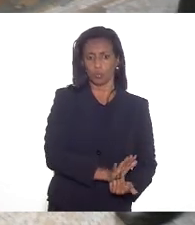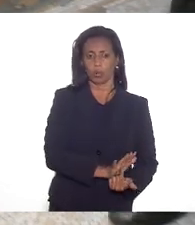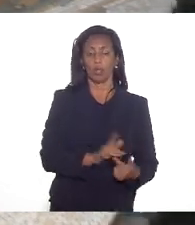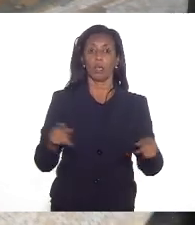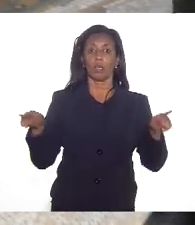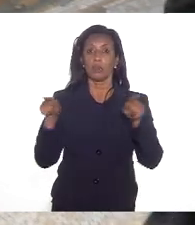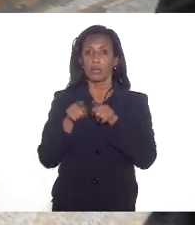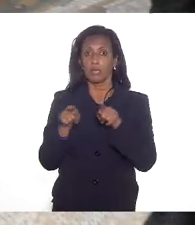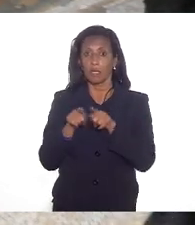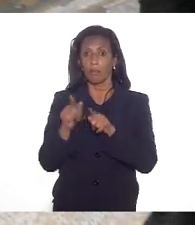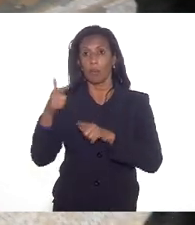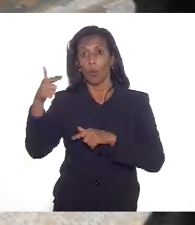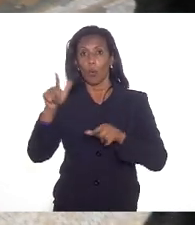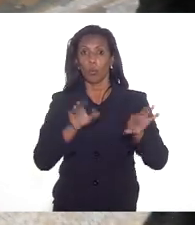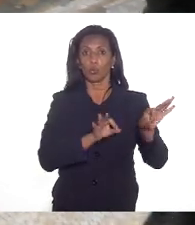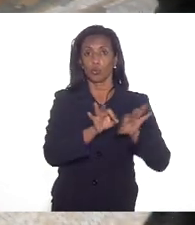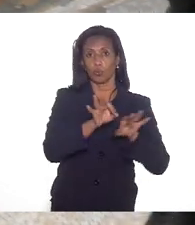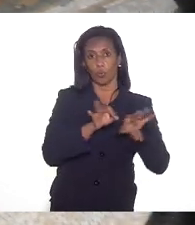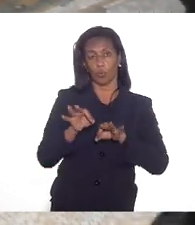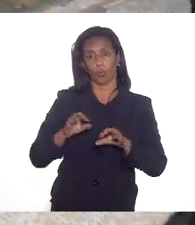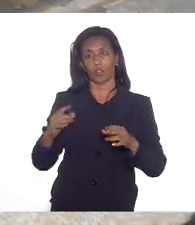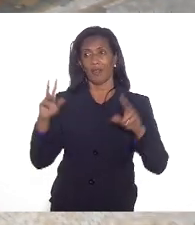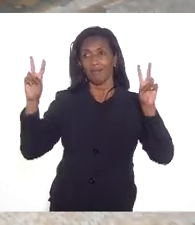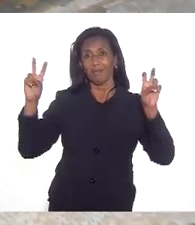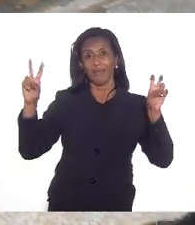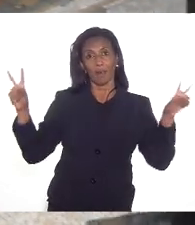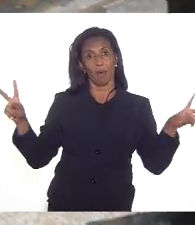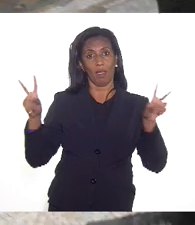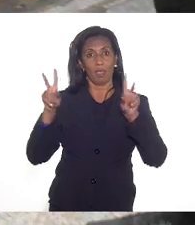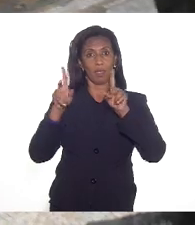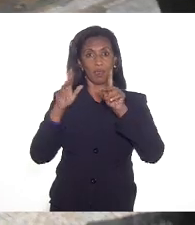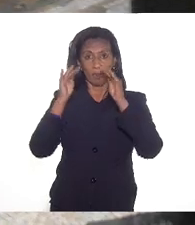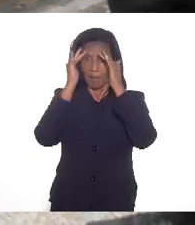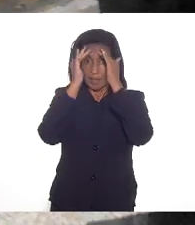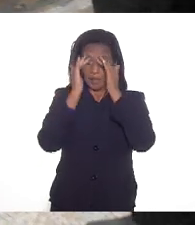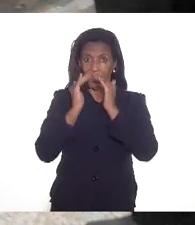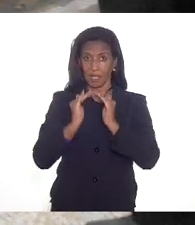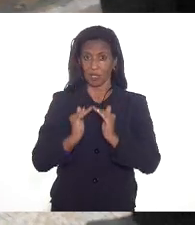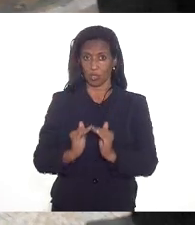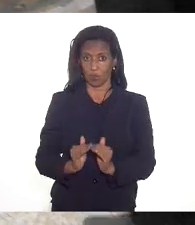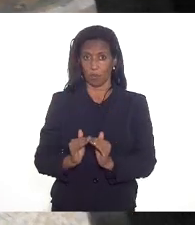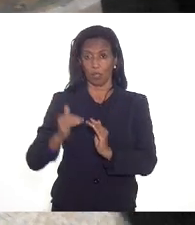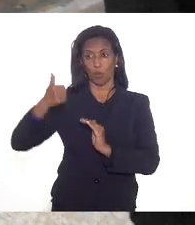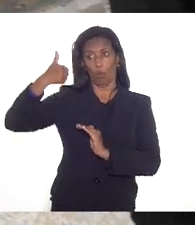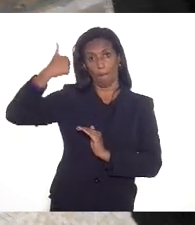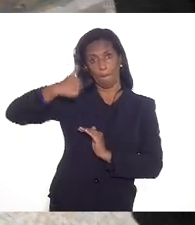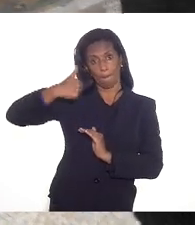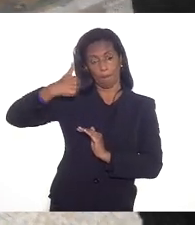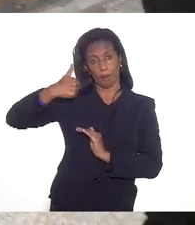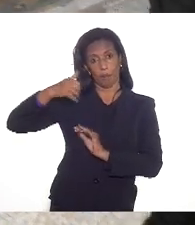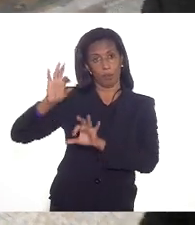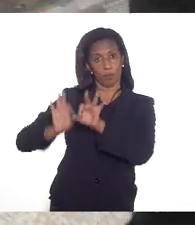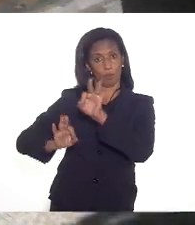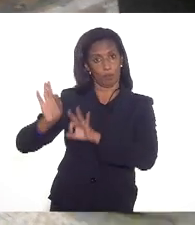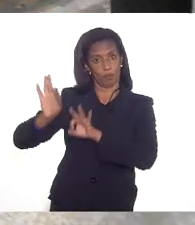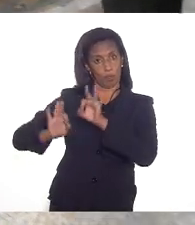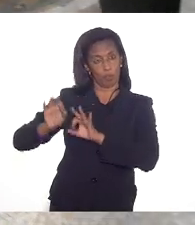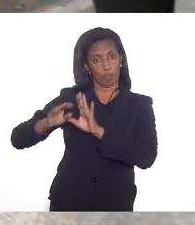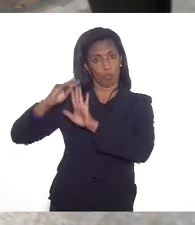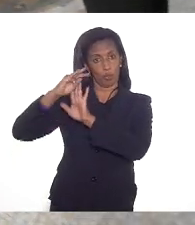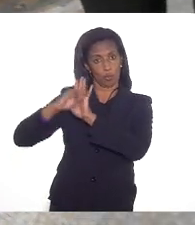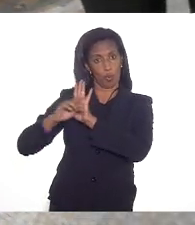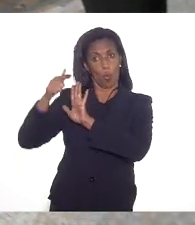também outros projetos que tratam do mesmo tema mas e respeitam primeiro projeto apresentado pelo Deputado